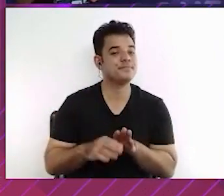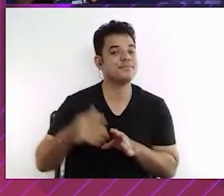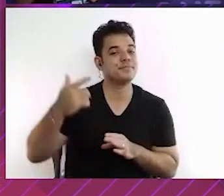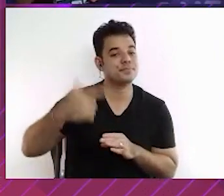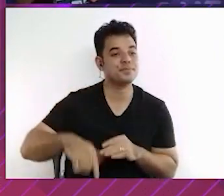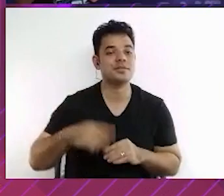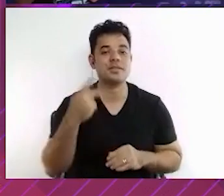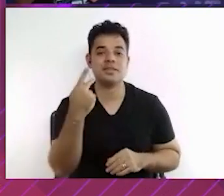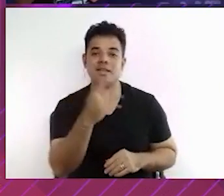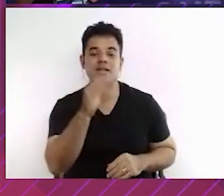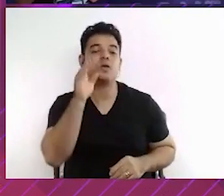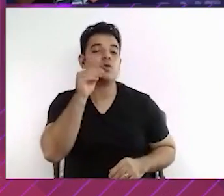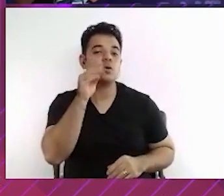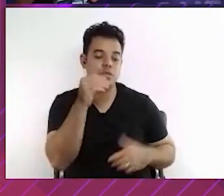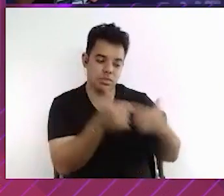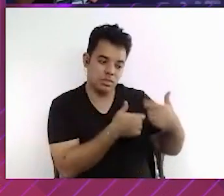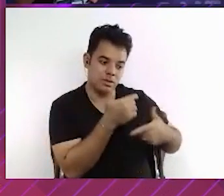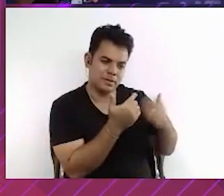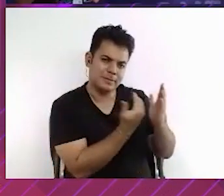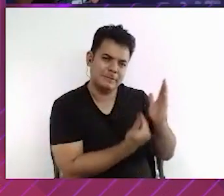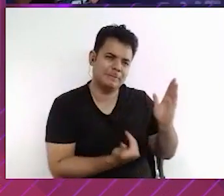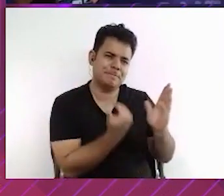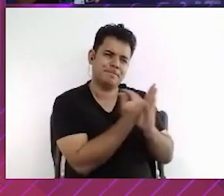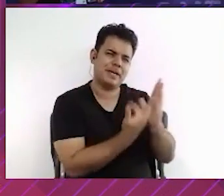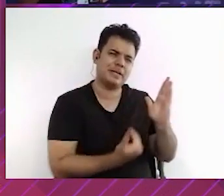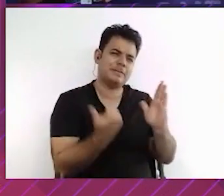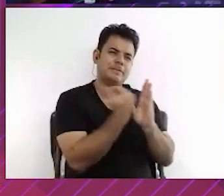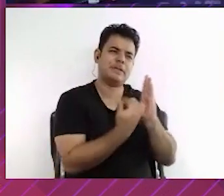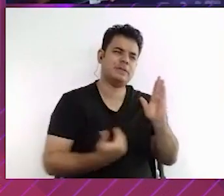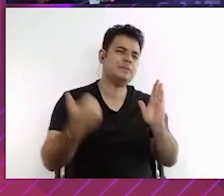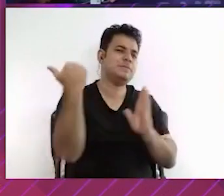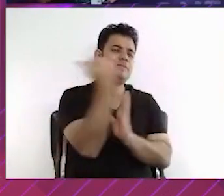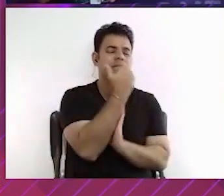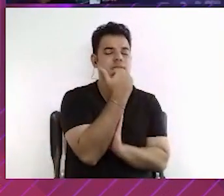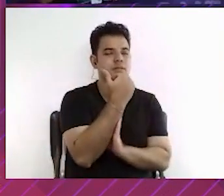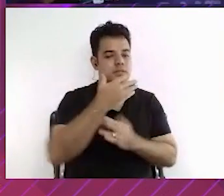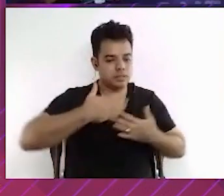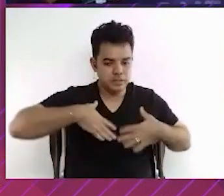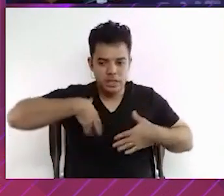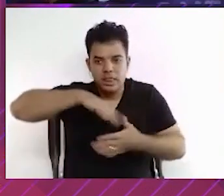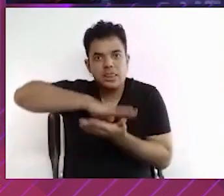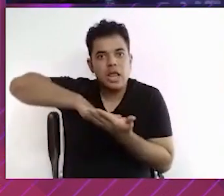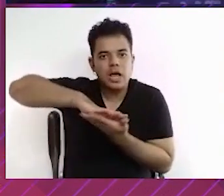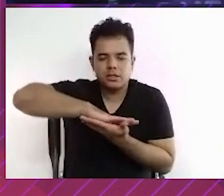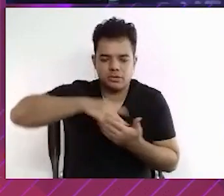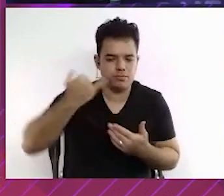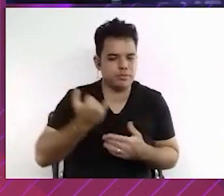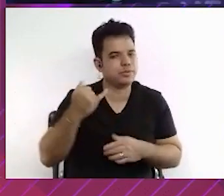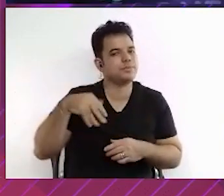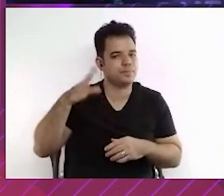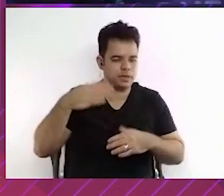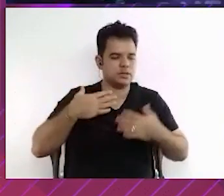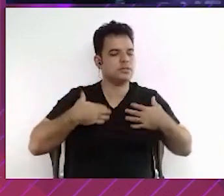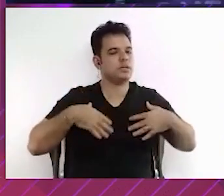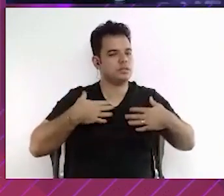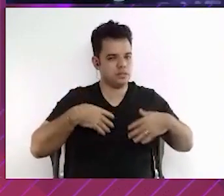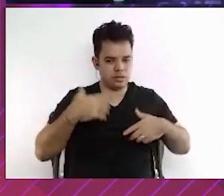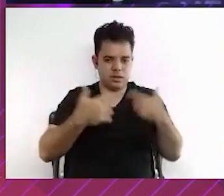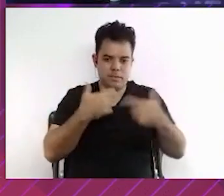colaborador ele trabalhe a mais sem nunca poder descansar, que também é muito importante. Se ele poder descansar, ele vai ficar só trabalhando a